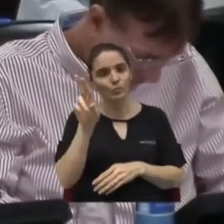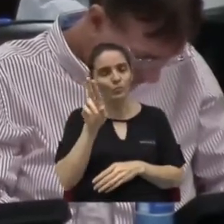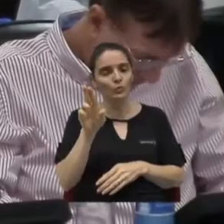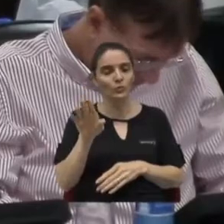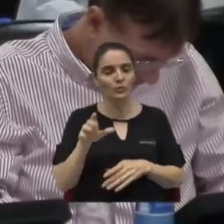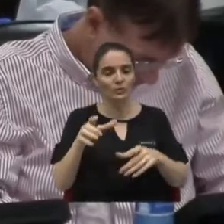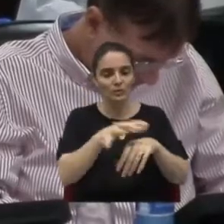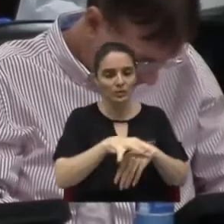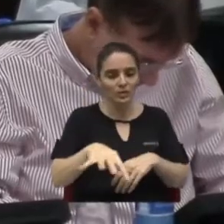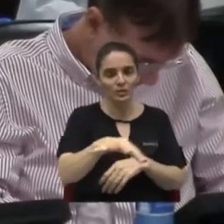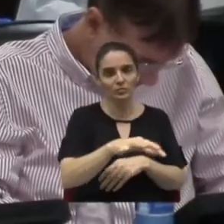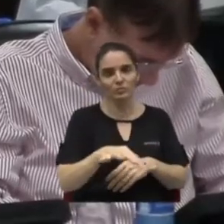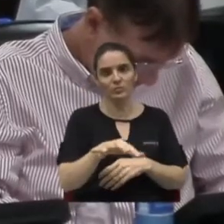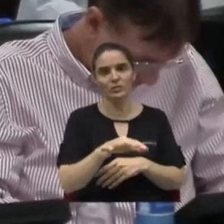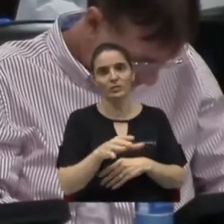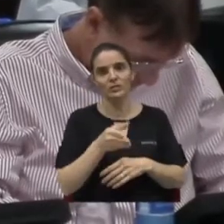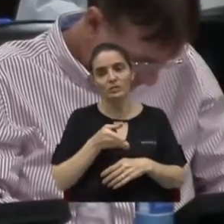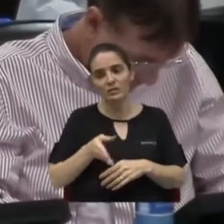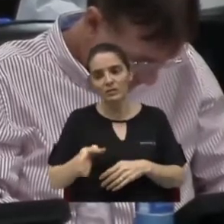utilizam os